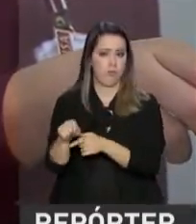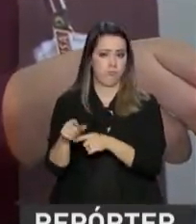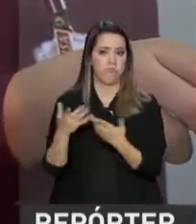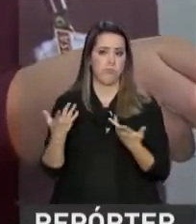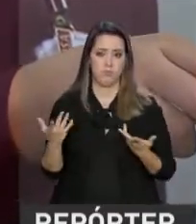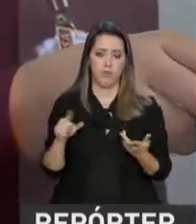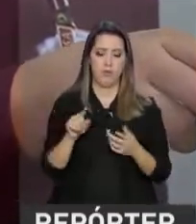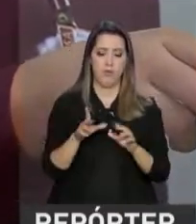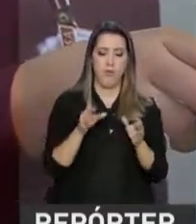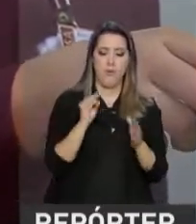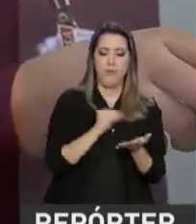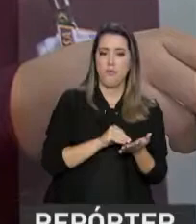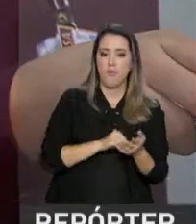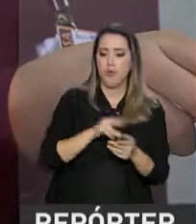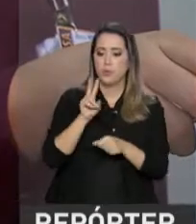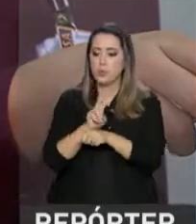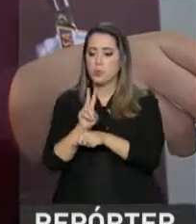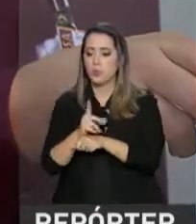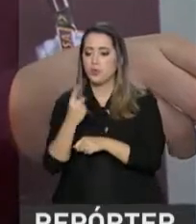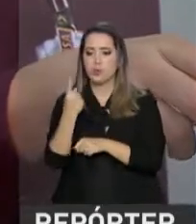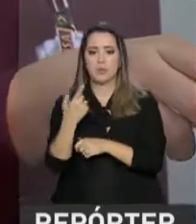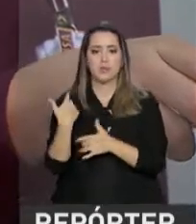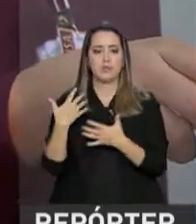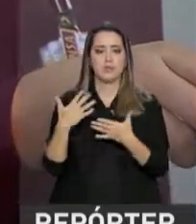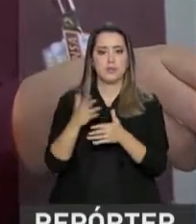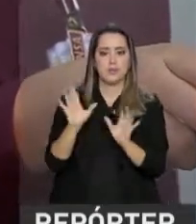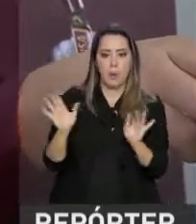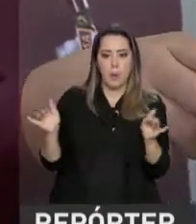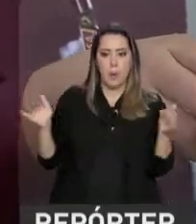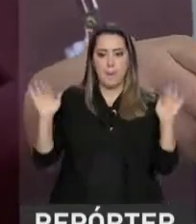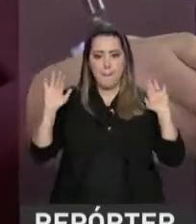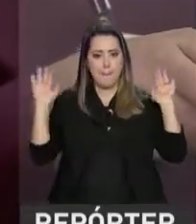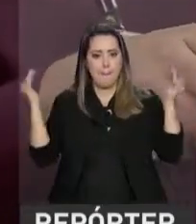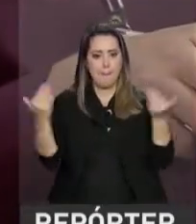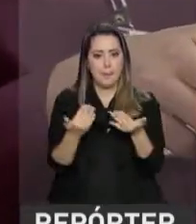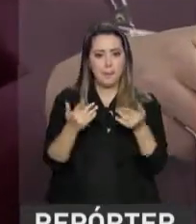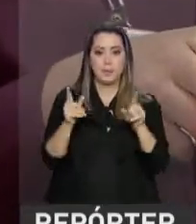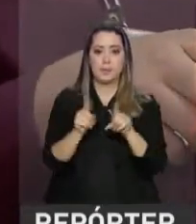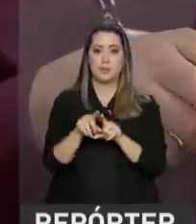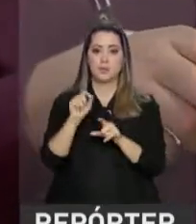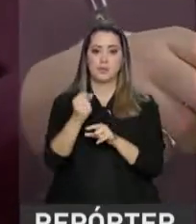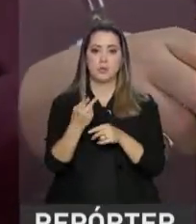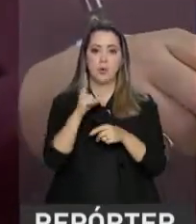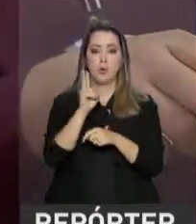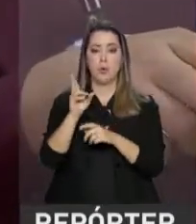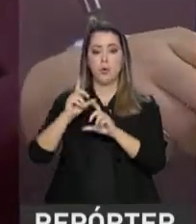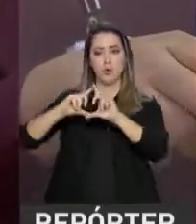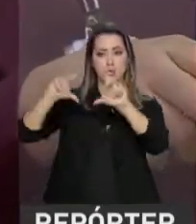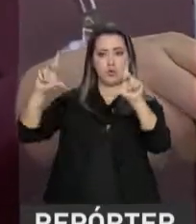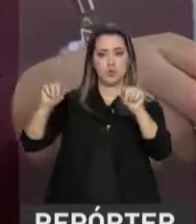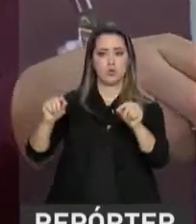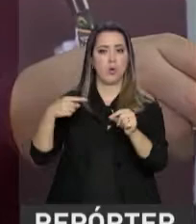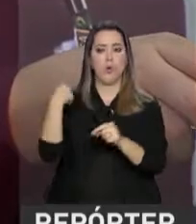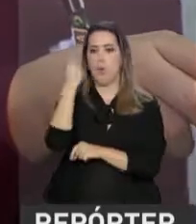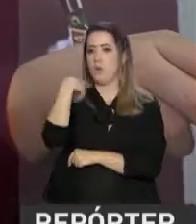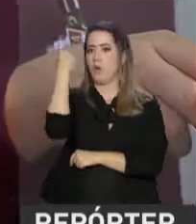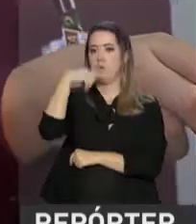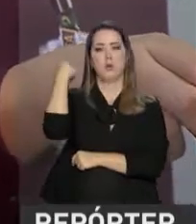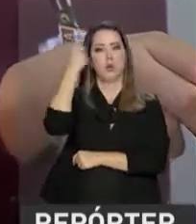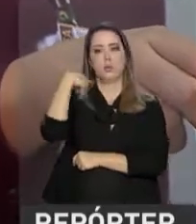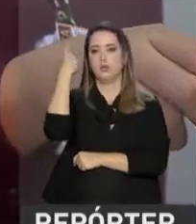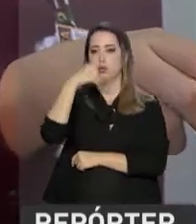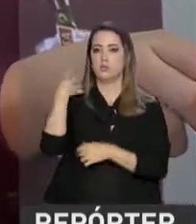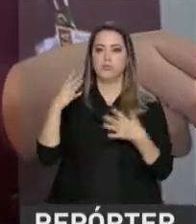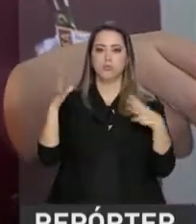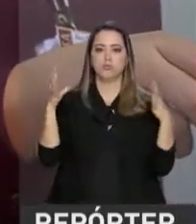de uma proteção coletiva por exemplo uma proteção periférica de uma sinalização é a falta de controle de jornada que leva à exaustão do